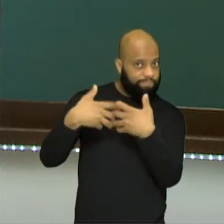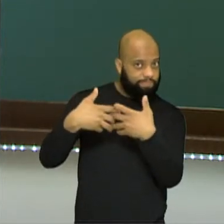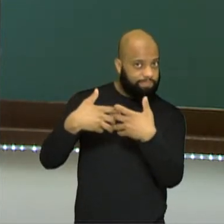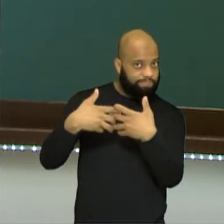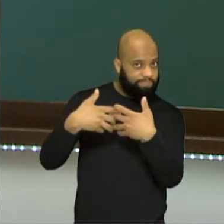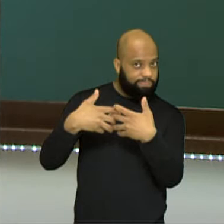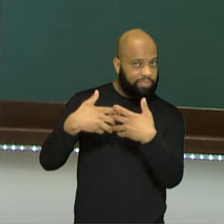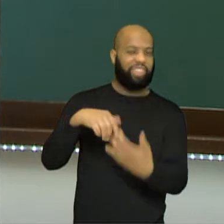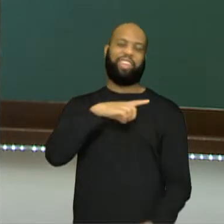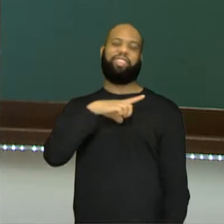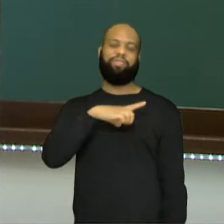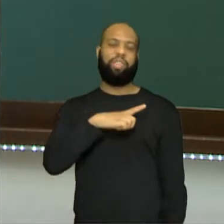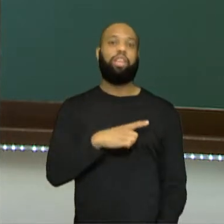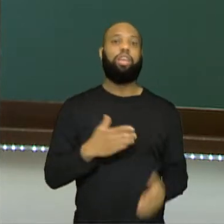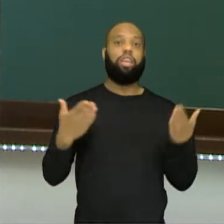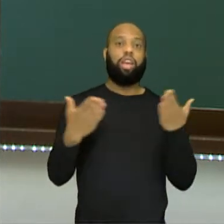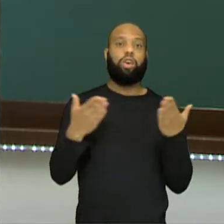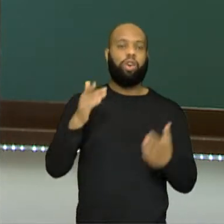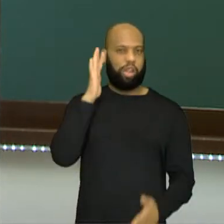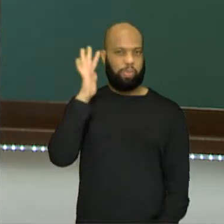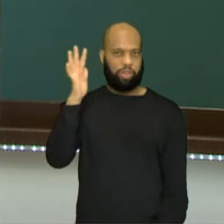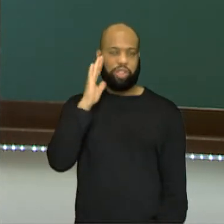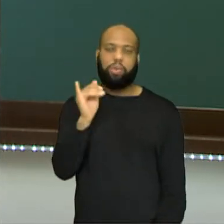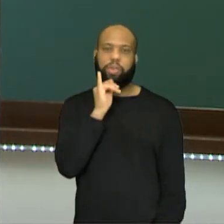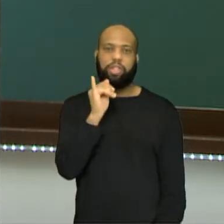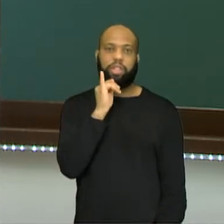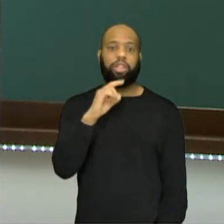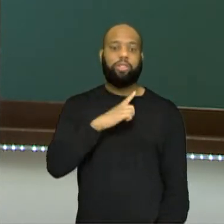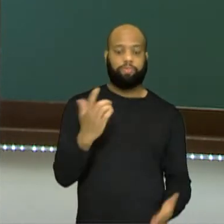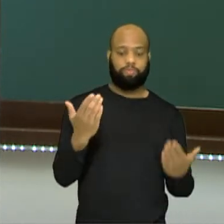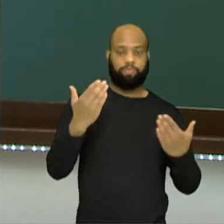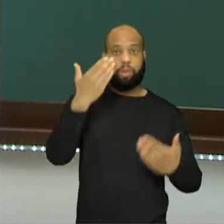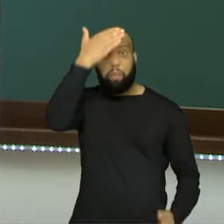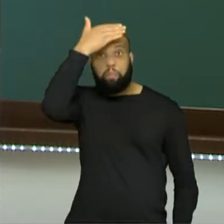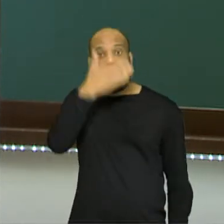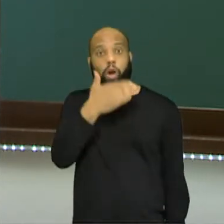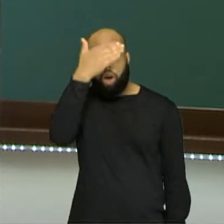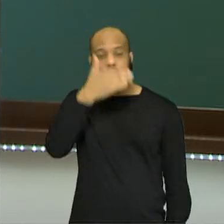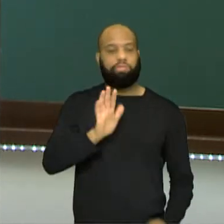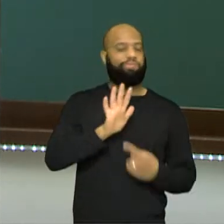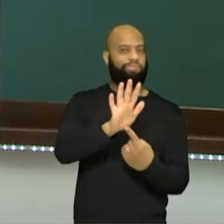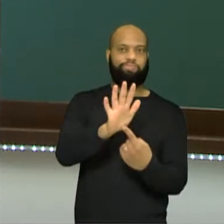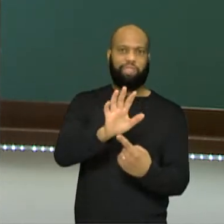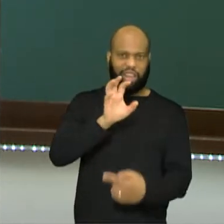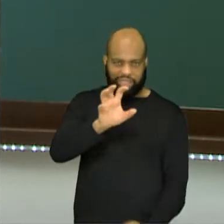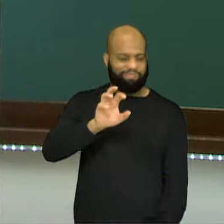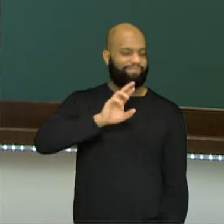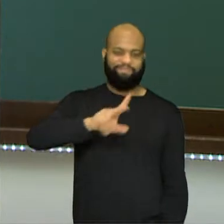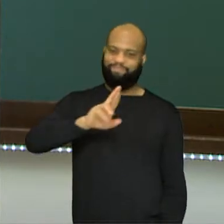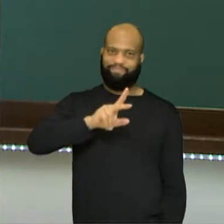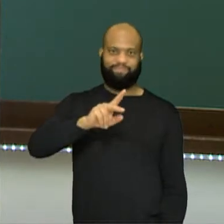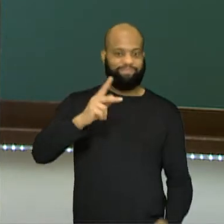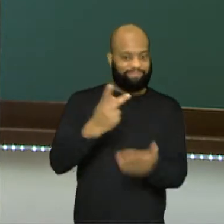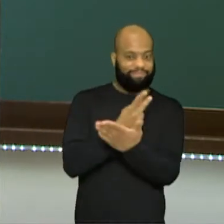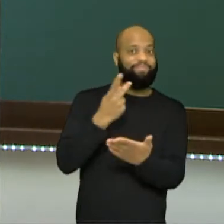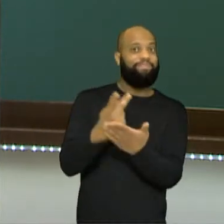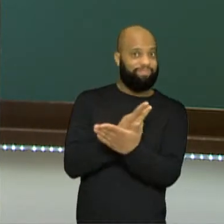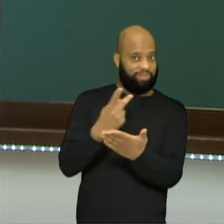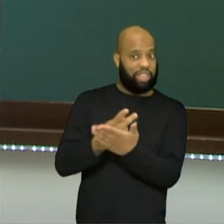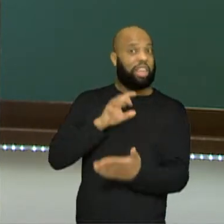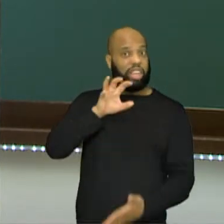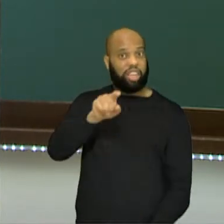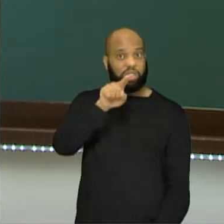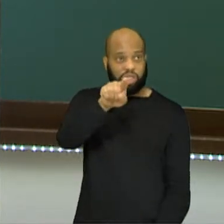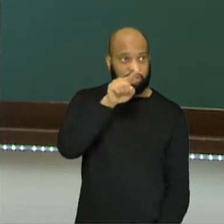né? Agora imagina que chega uma prova e te mostra que a coisa não é bem assim. E te mostra que, de fato, isso